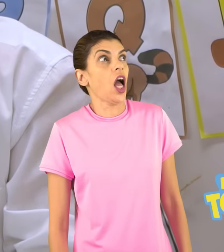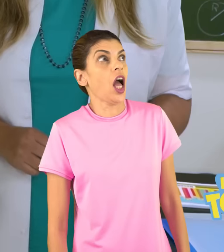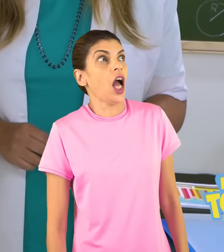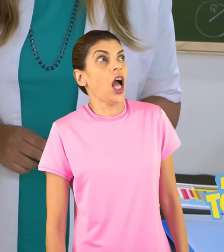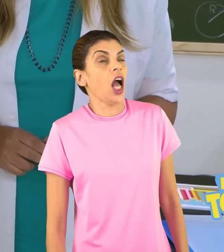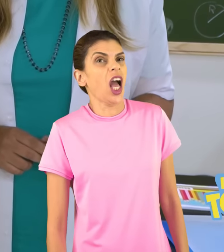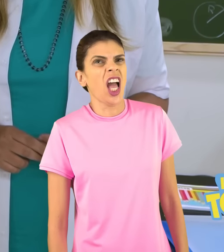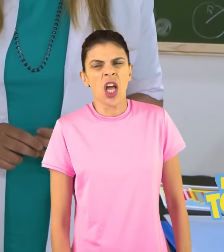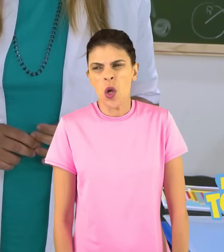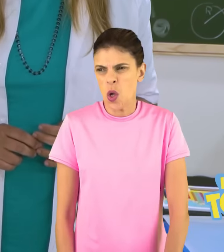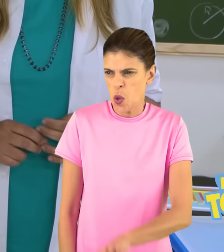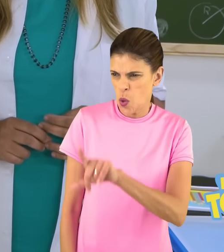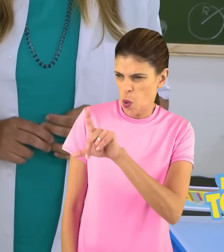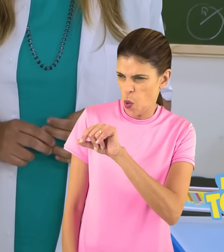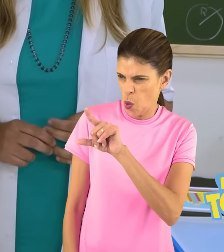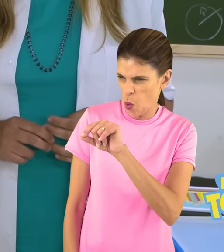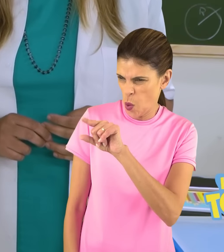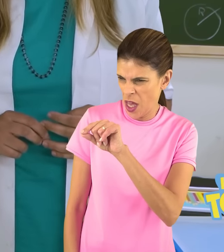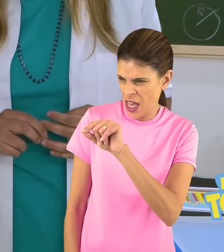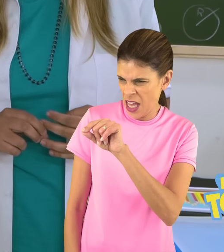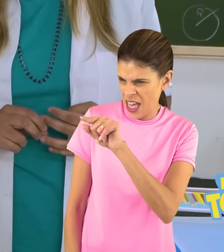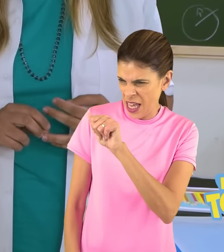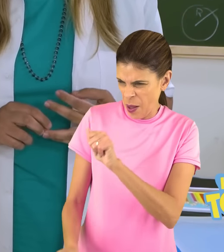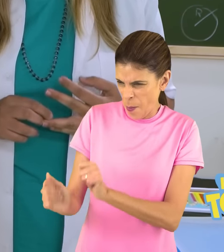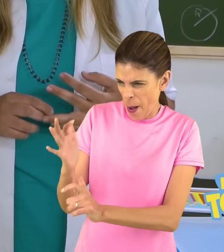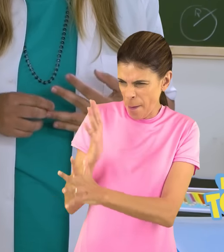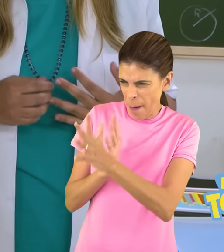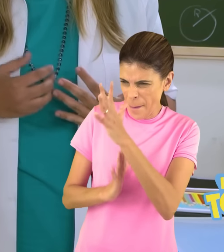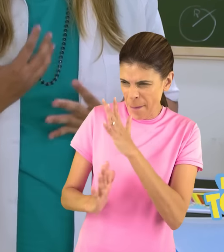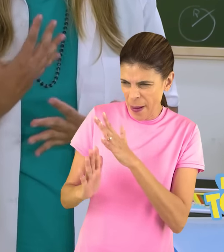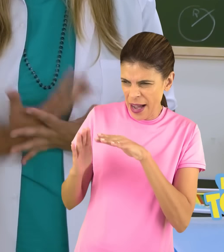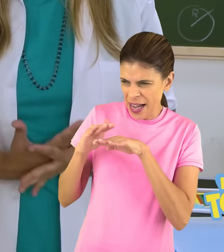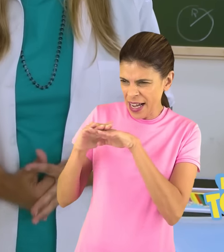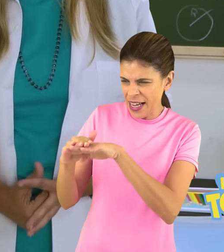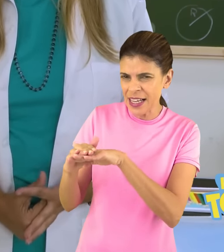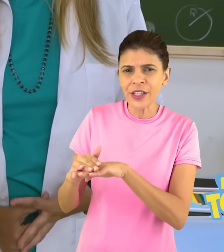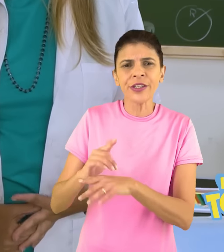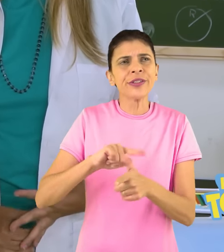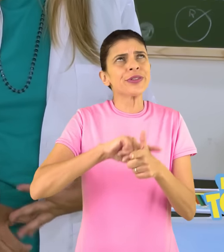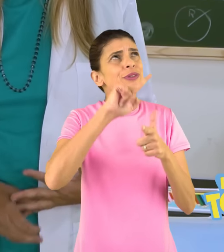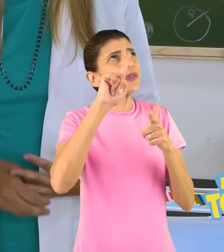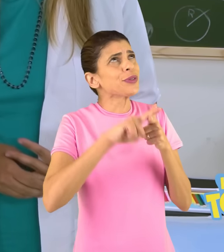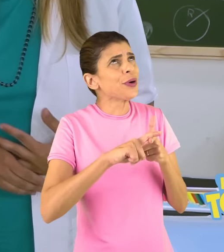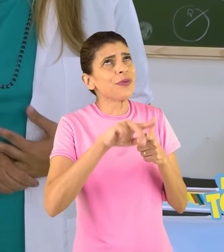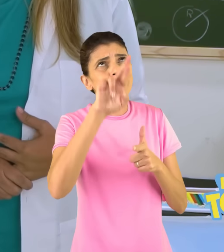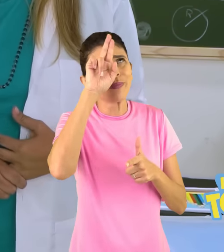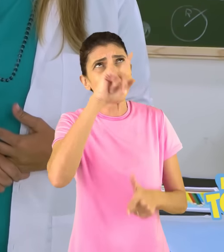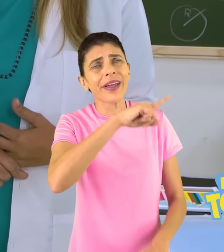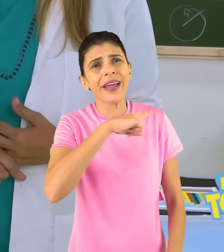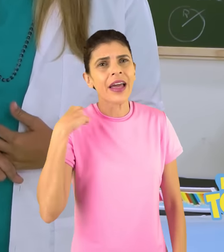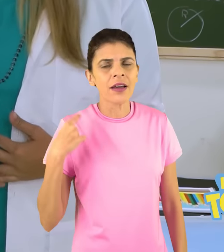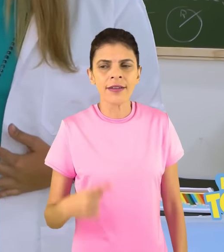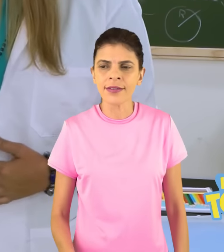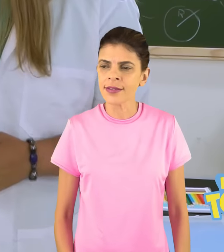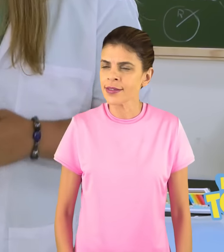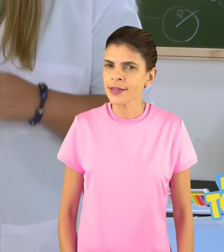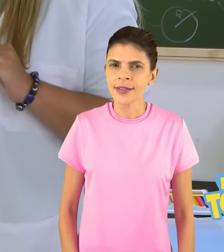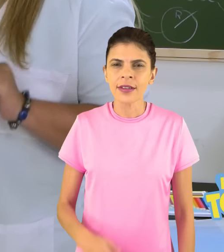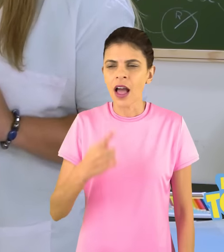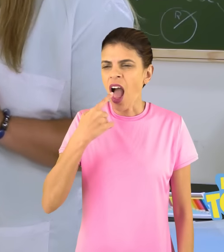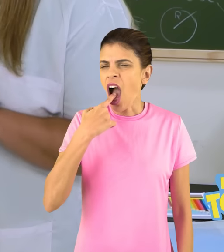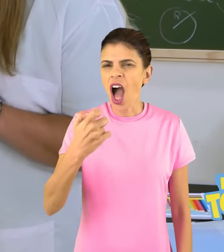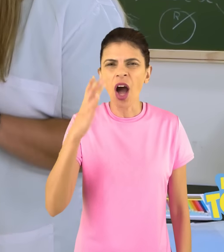O que você disse? Ai, a mensagem chegou errada de novo. Quem é que tem